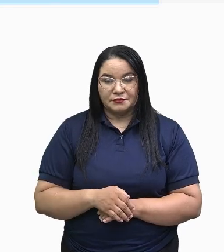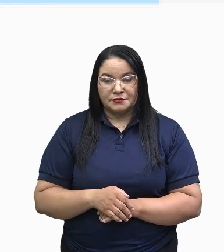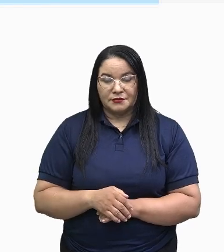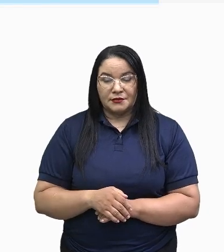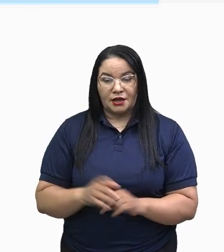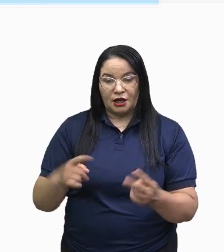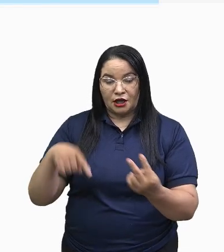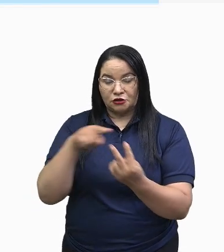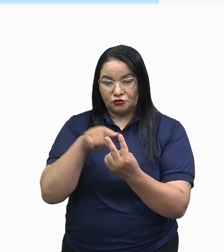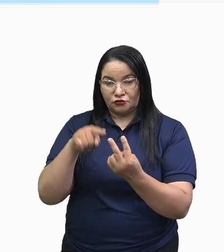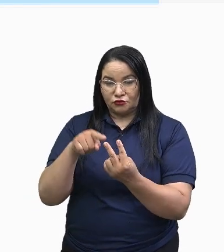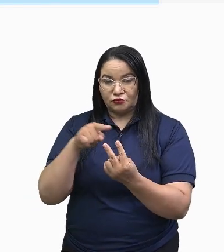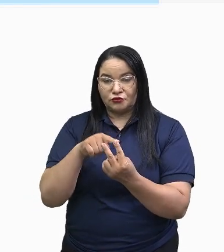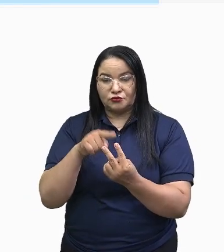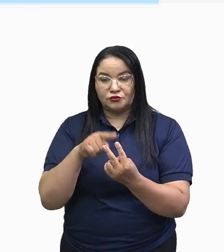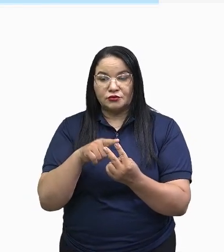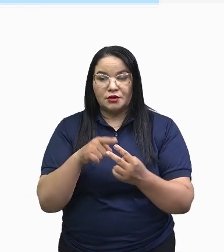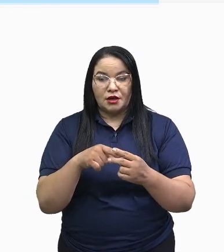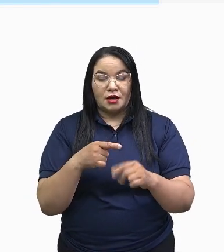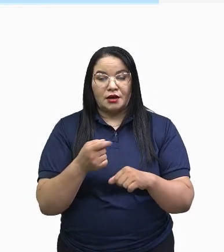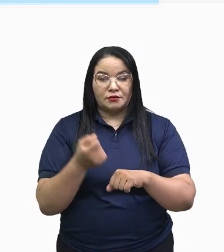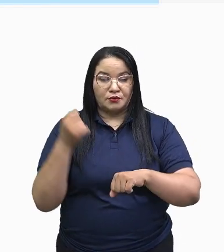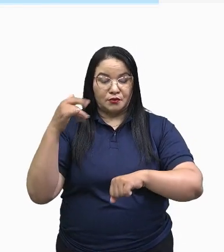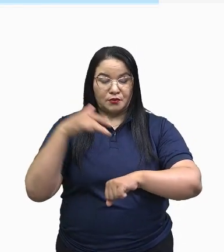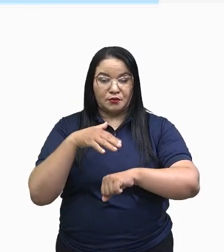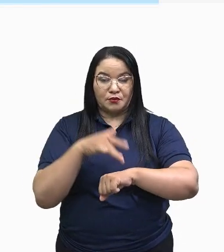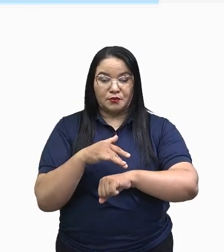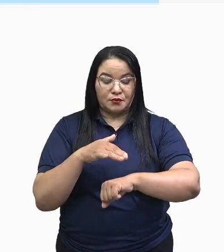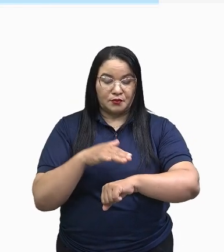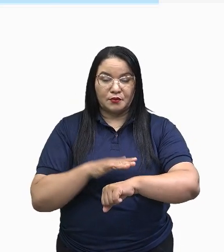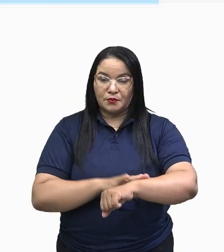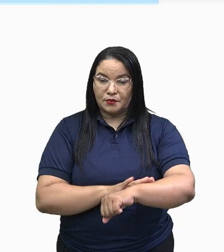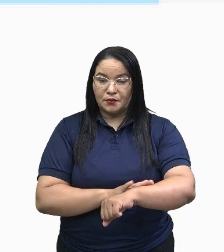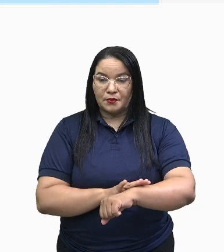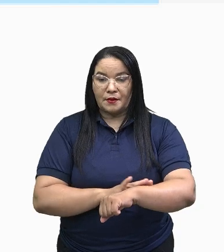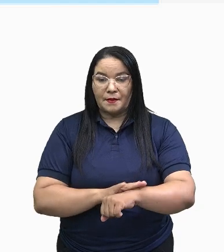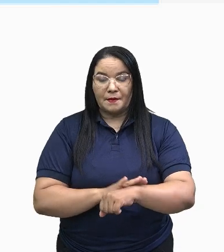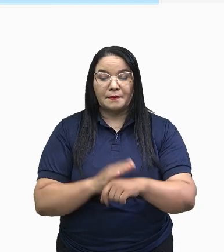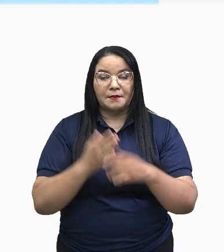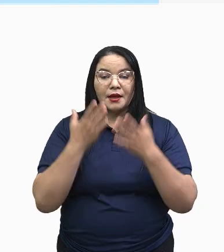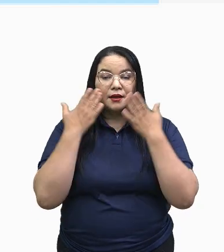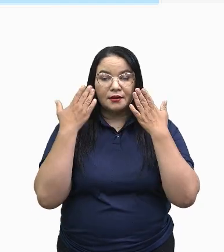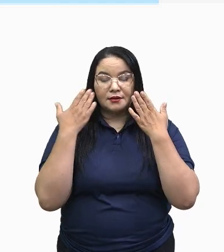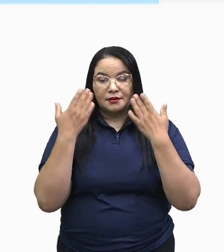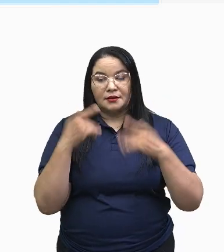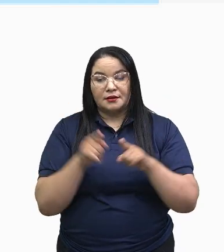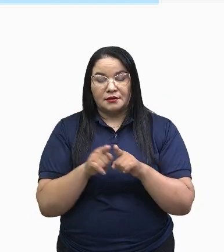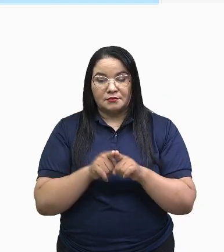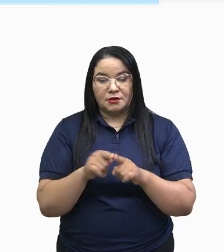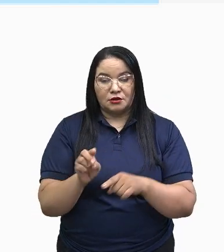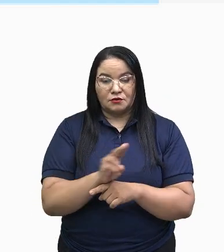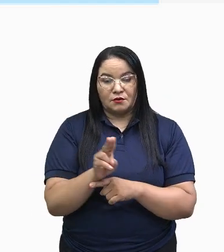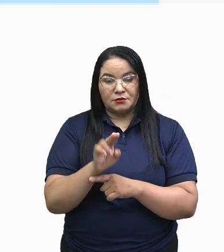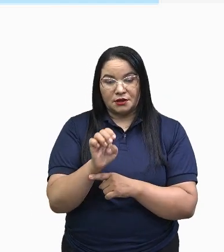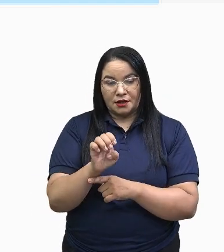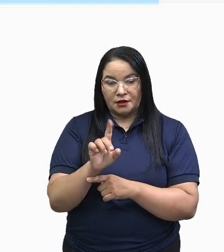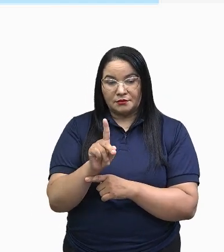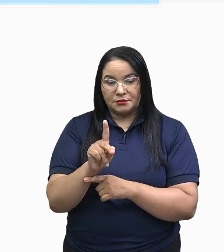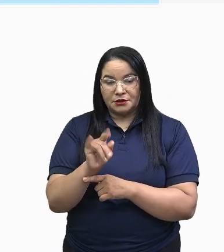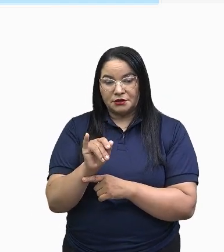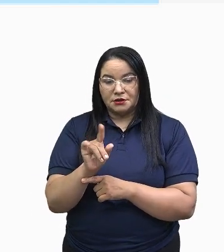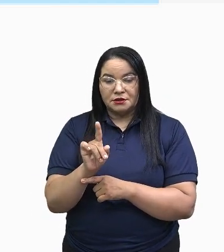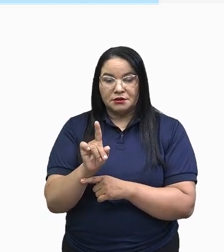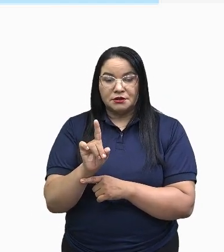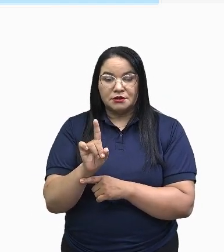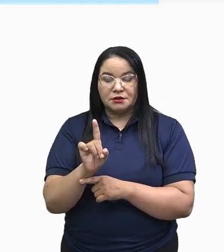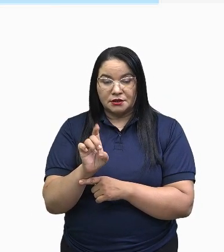consegue observar que ela atinge as camadas superficiais da pele, que é chamada de epiderme, e é a principal responsável